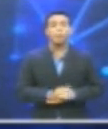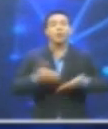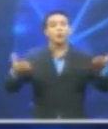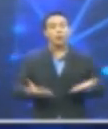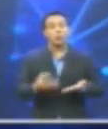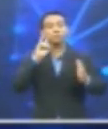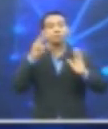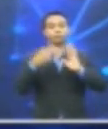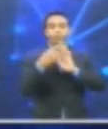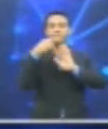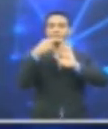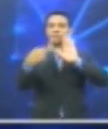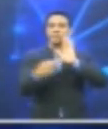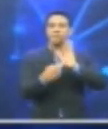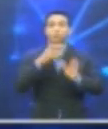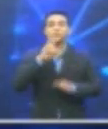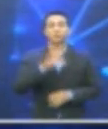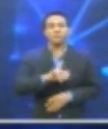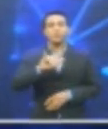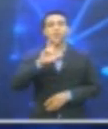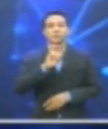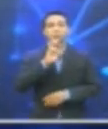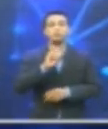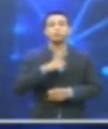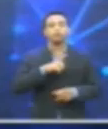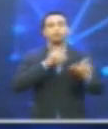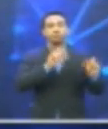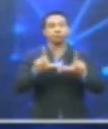as regras dos 5 blocos do programa.